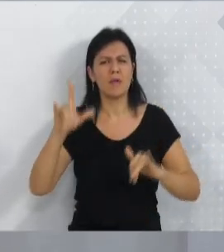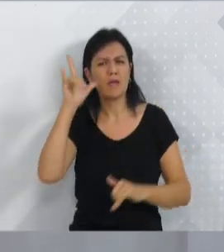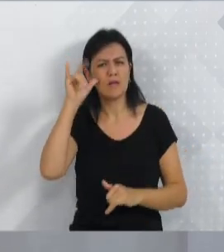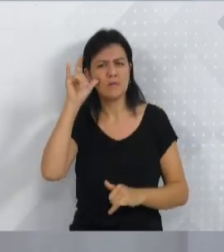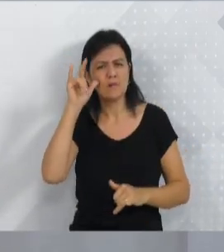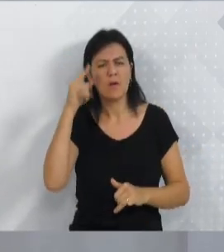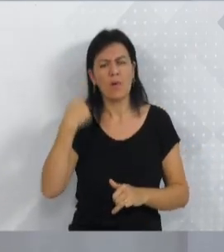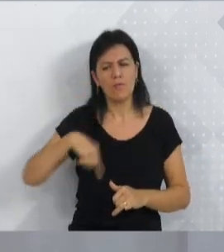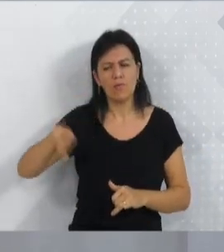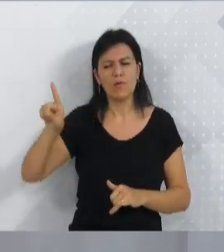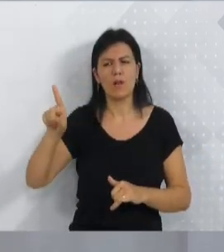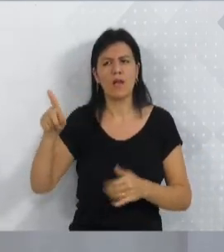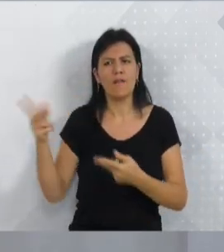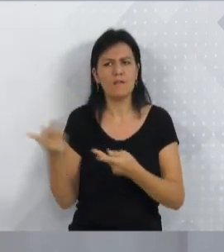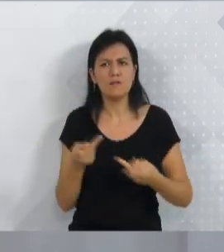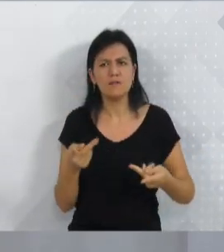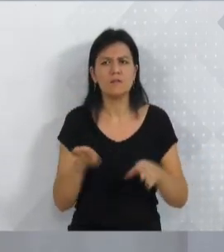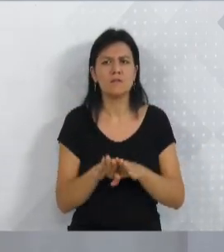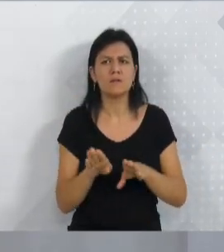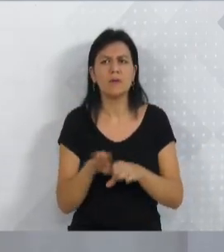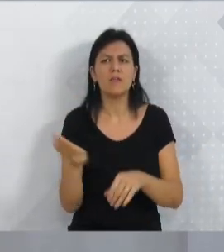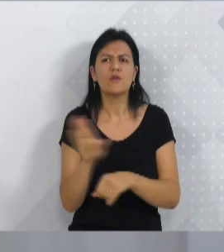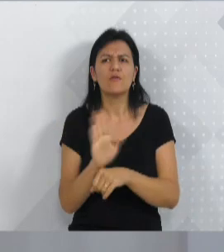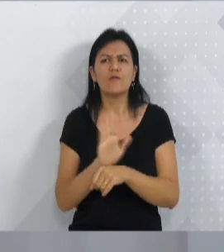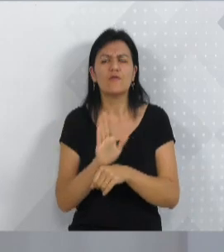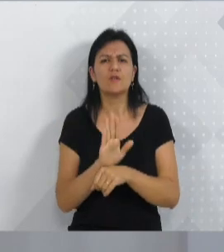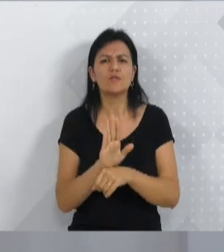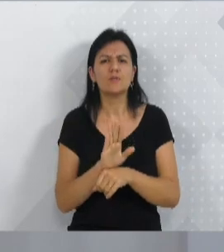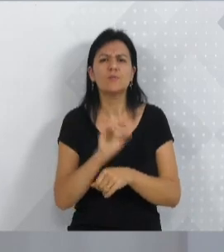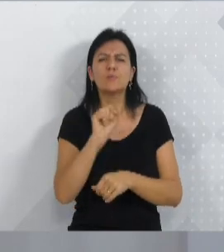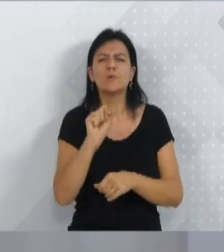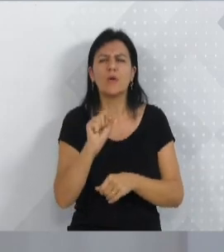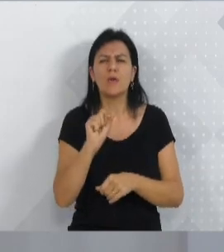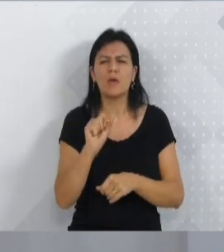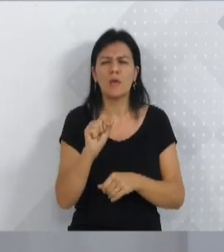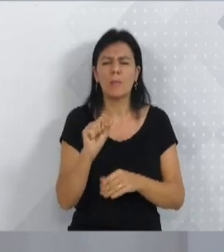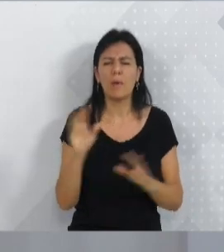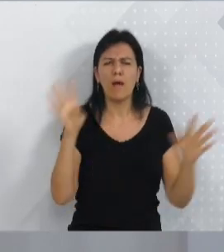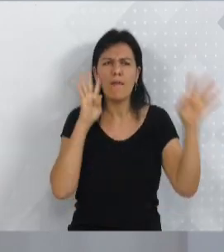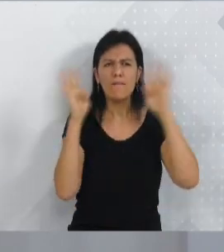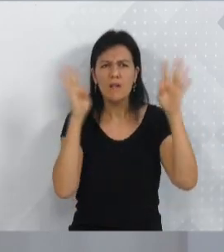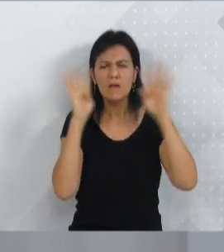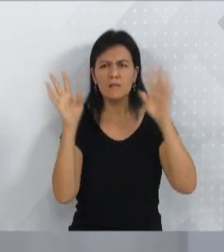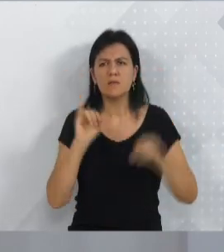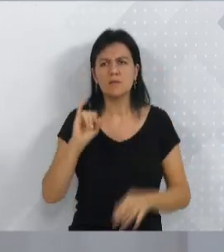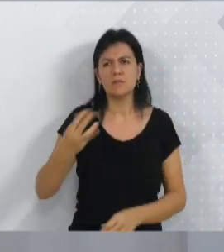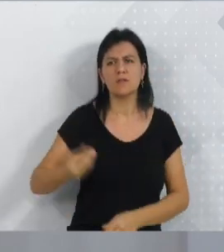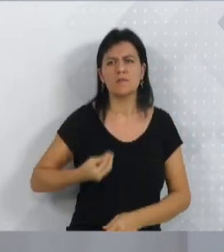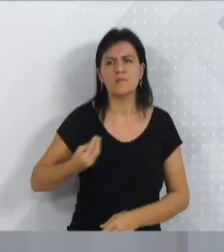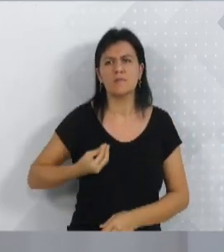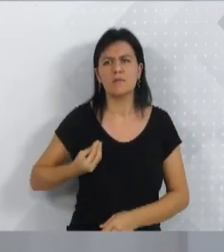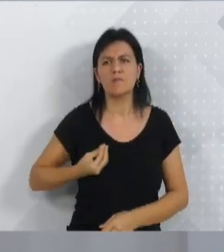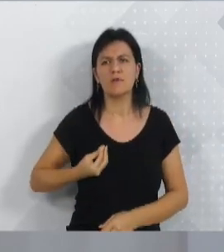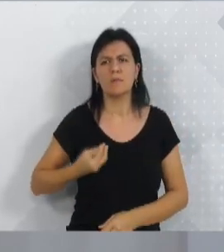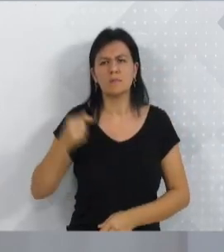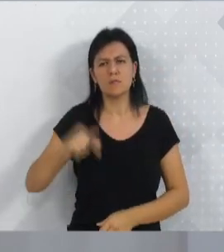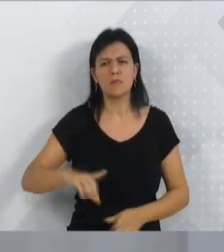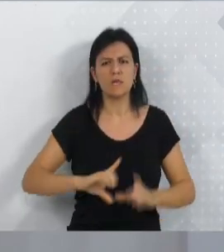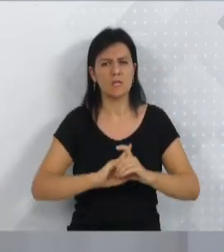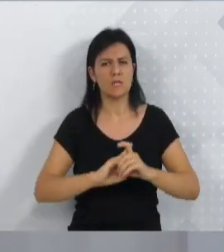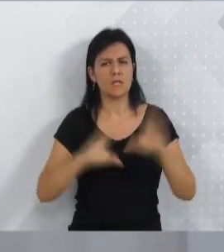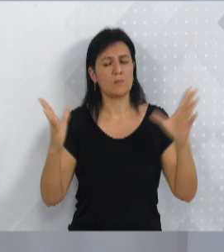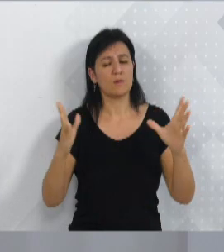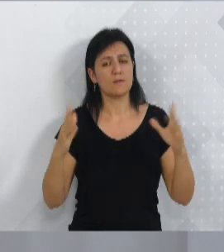visita num vídeo e também um vídeo com um mini documentário uma reflexão se vivemos realmente numa república democrática